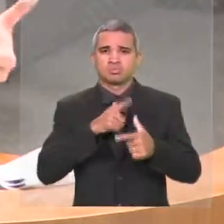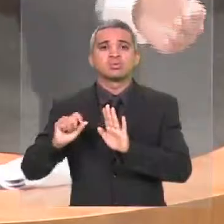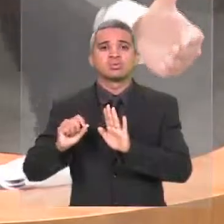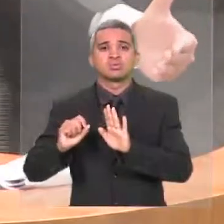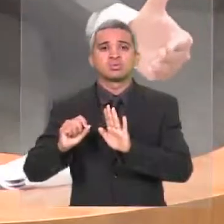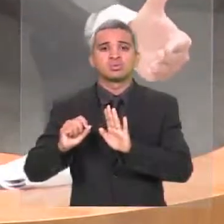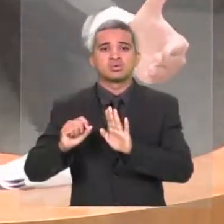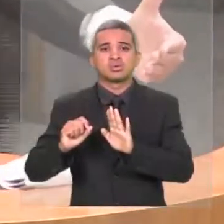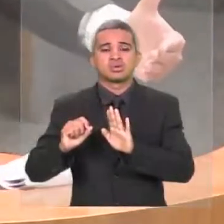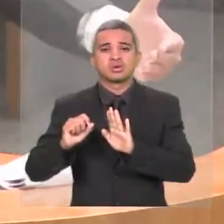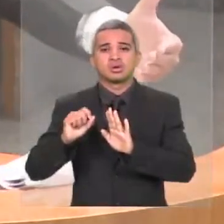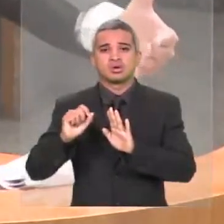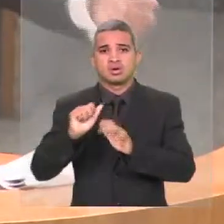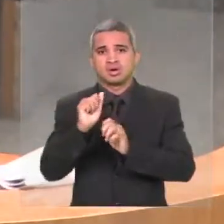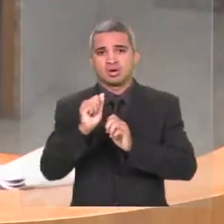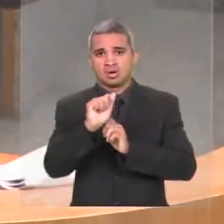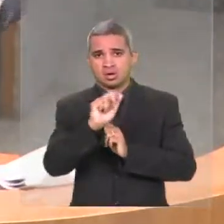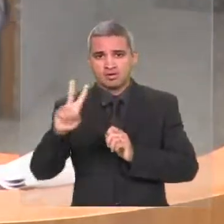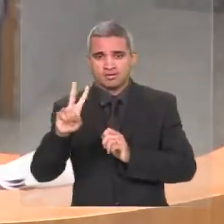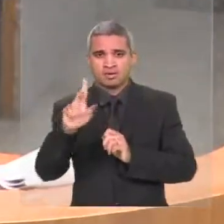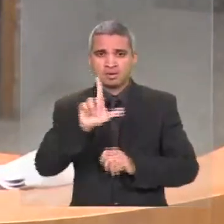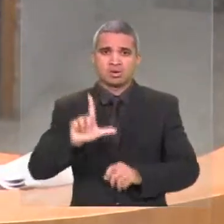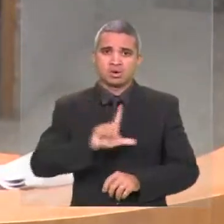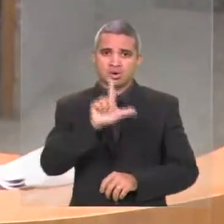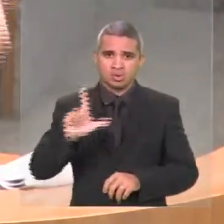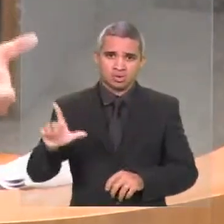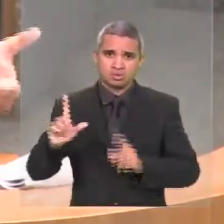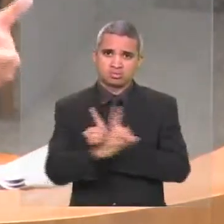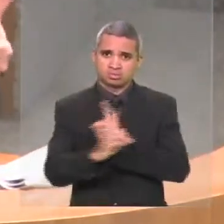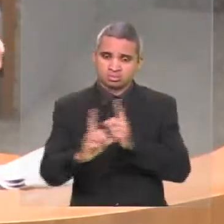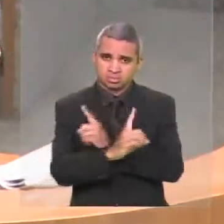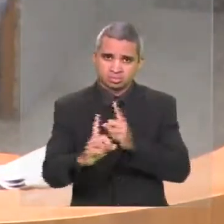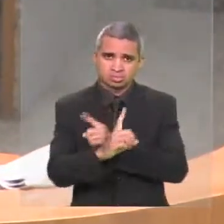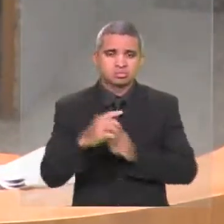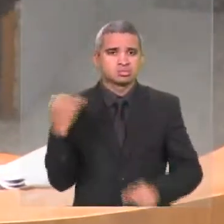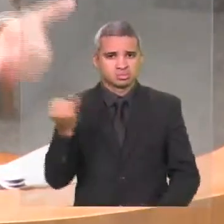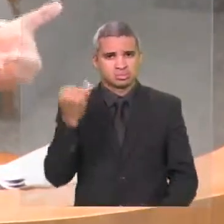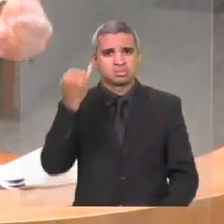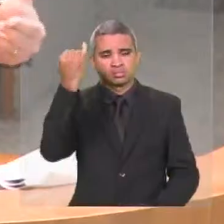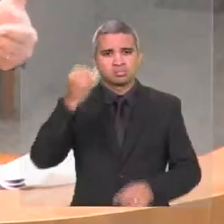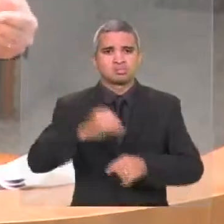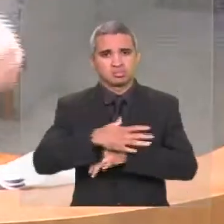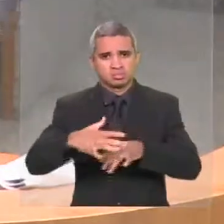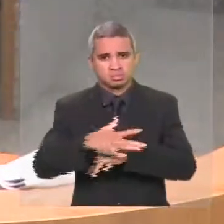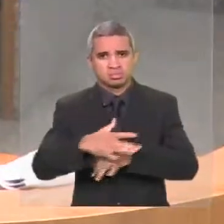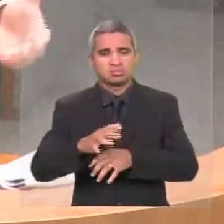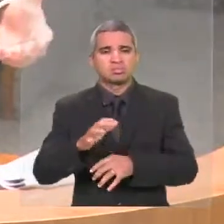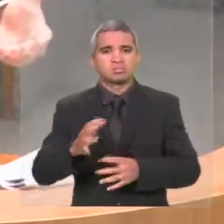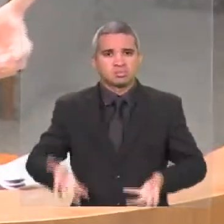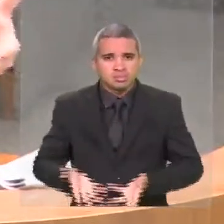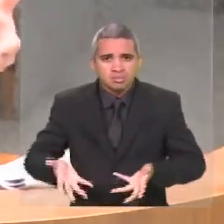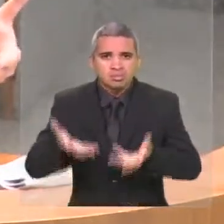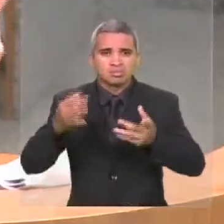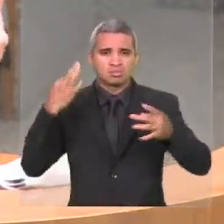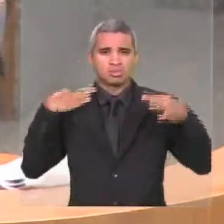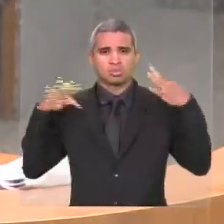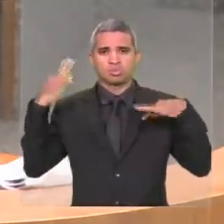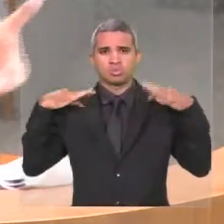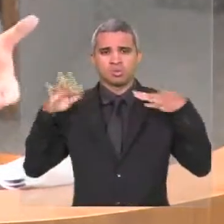tinham projetos, já estavam contratadas, e o governo faz muito bem dar continuidade a essas obras, eu também entendo que